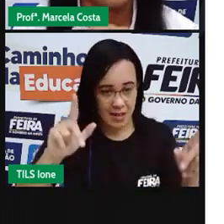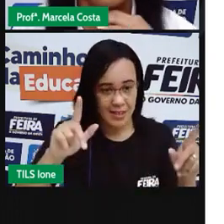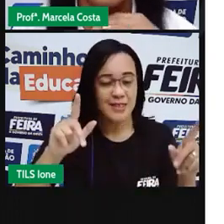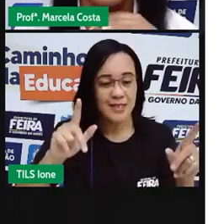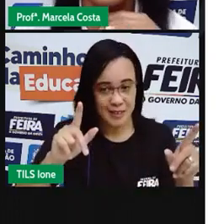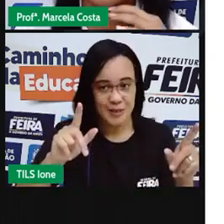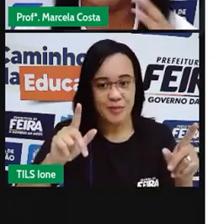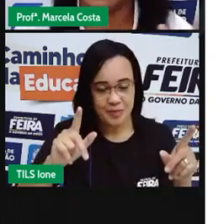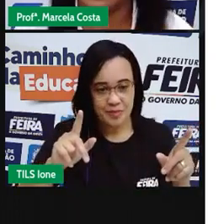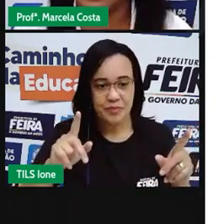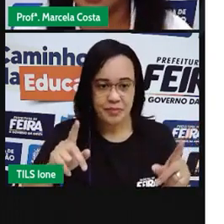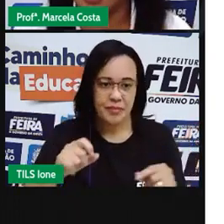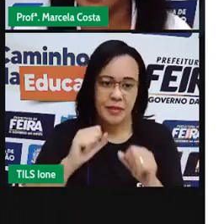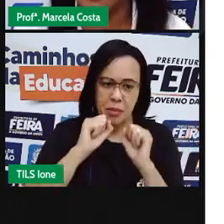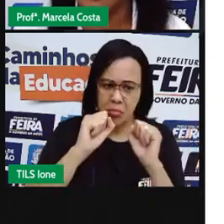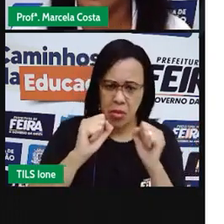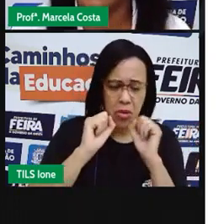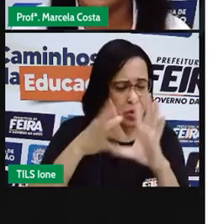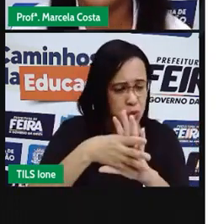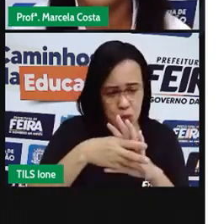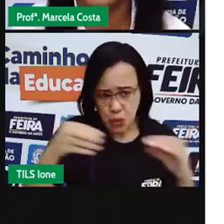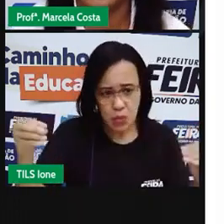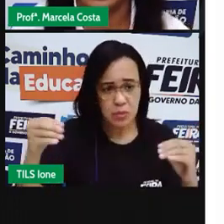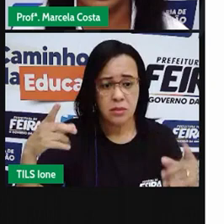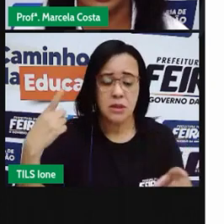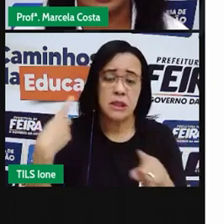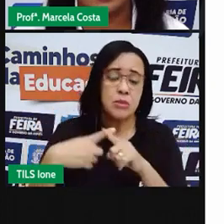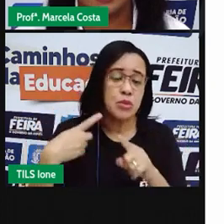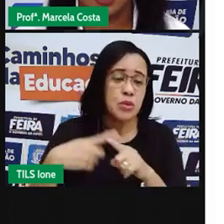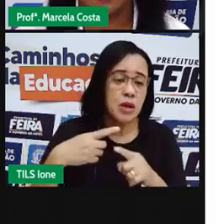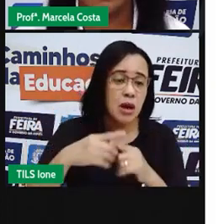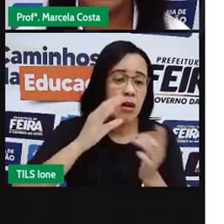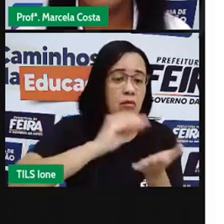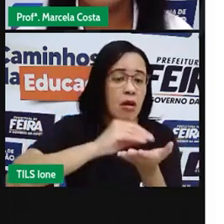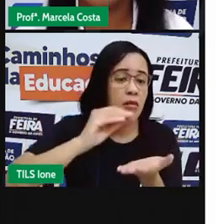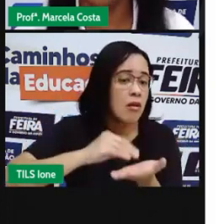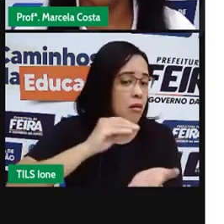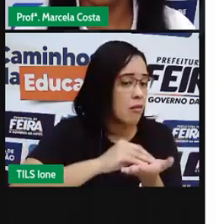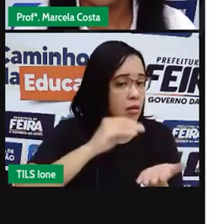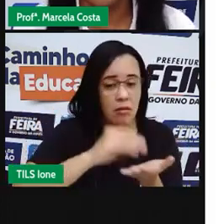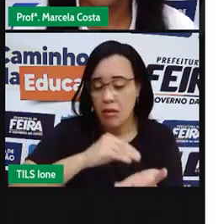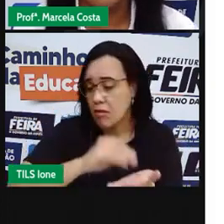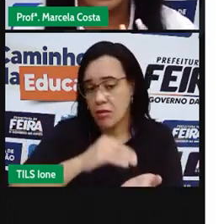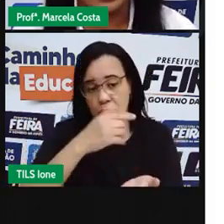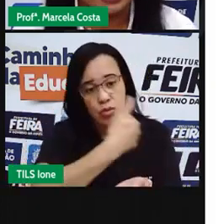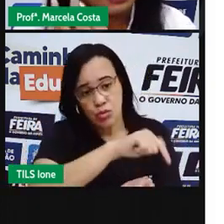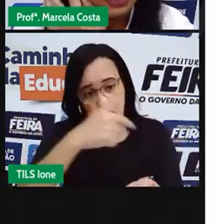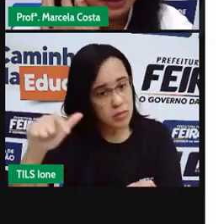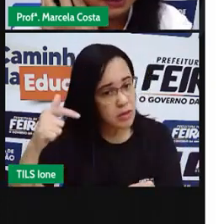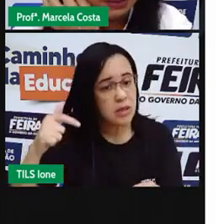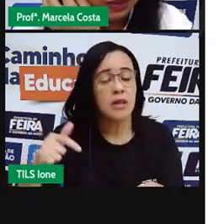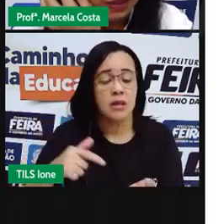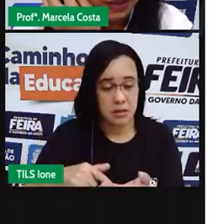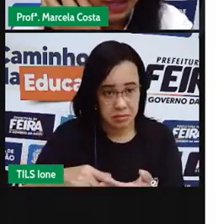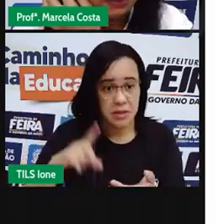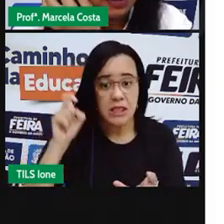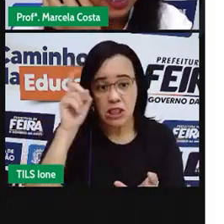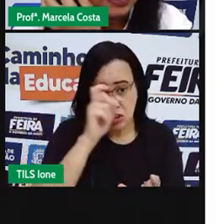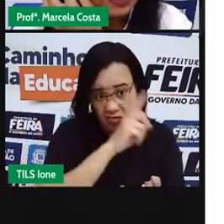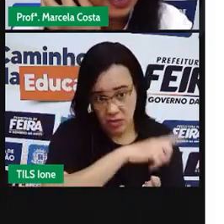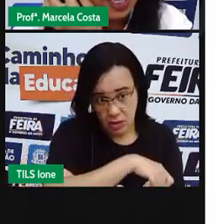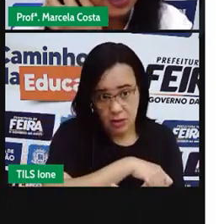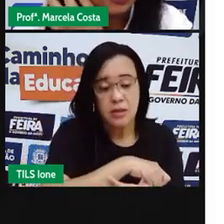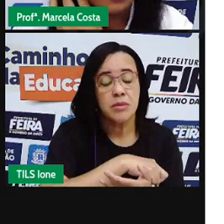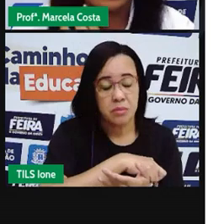até risco de desaparecer, né, de estar em extinção, porque ele está